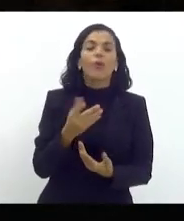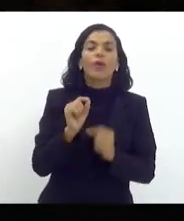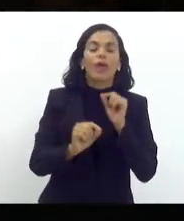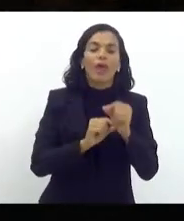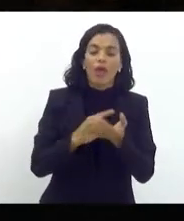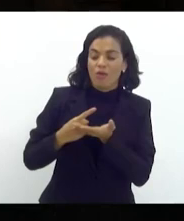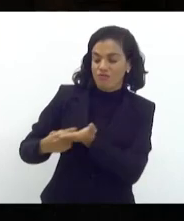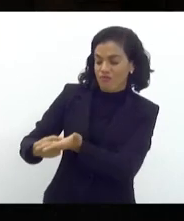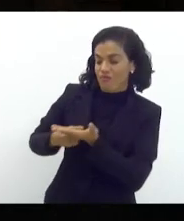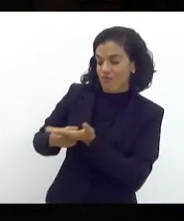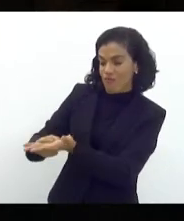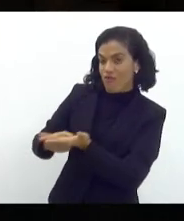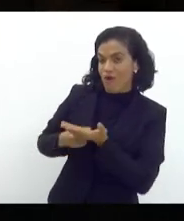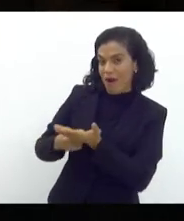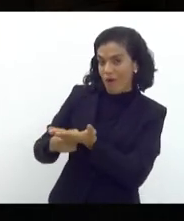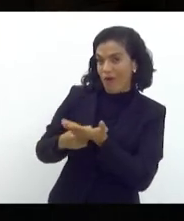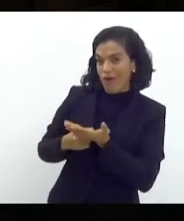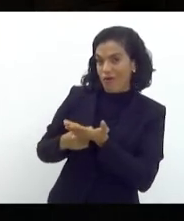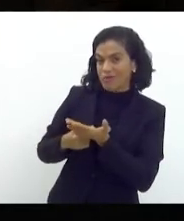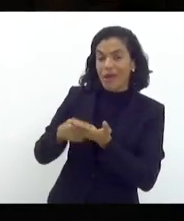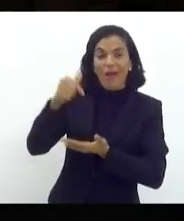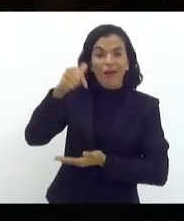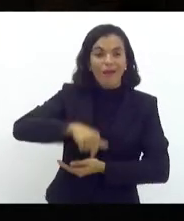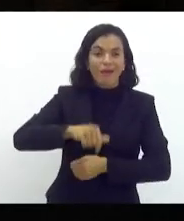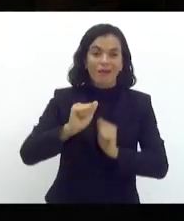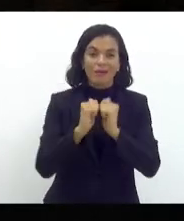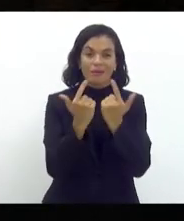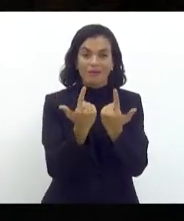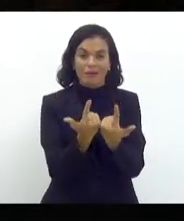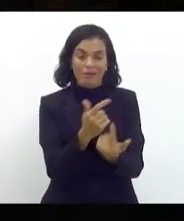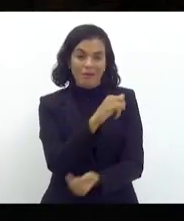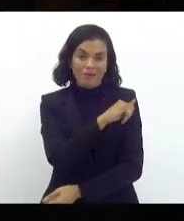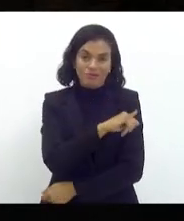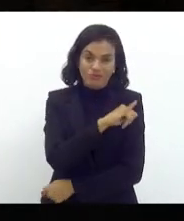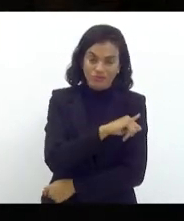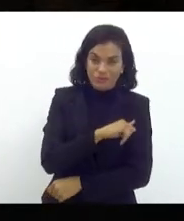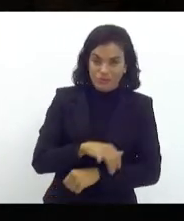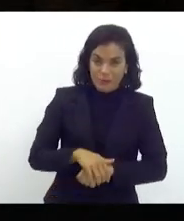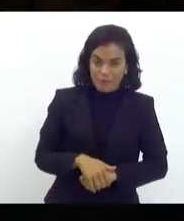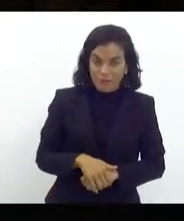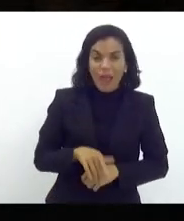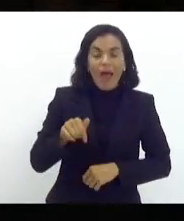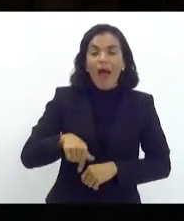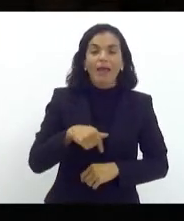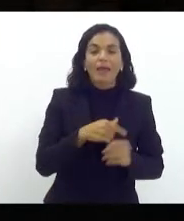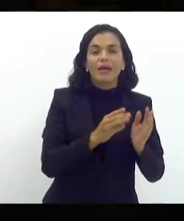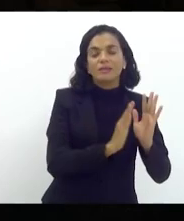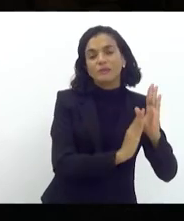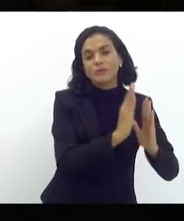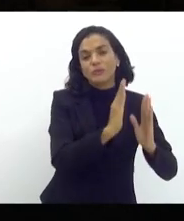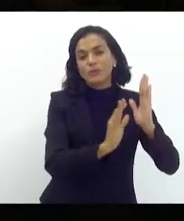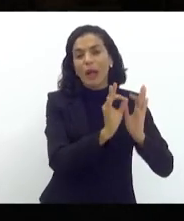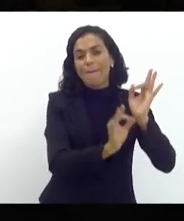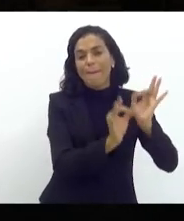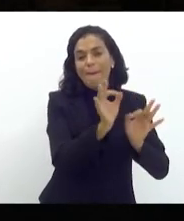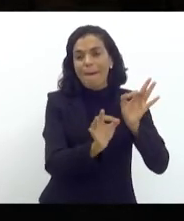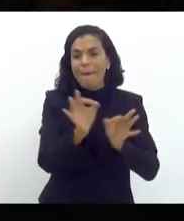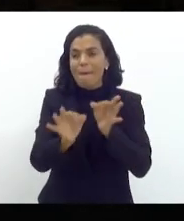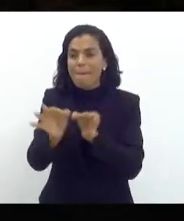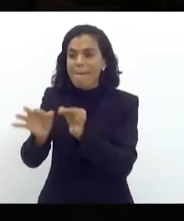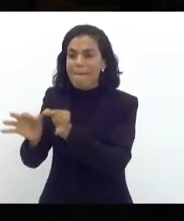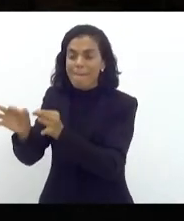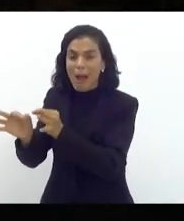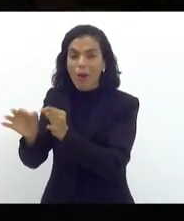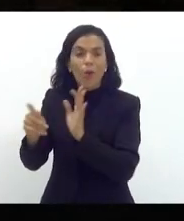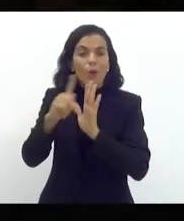um acordo no Parlamento Fluminense quando aqui tramitou antes do recesso o